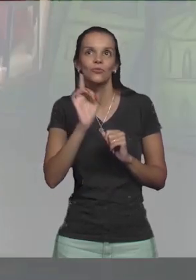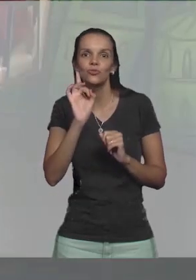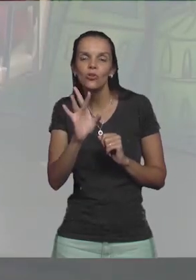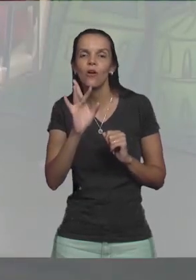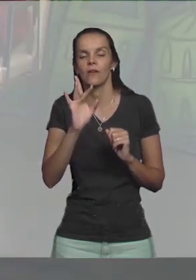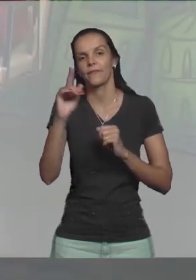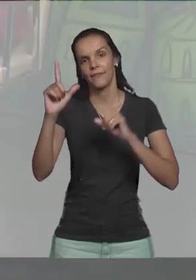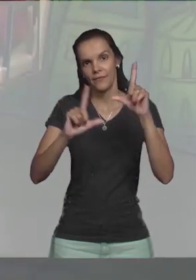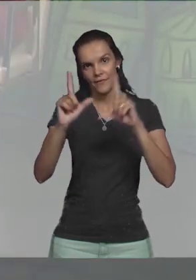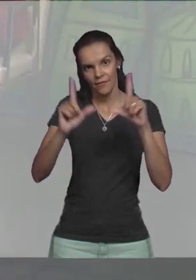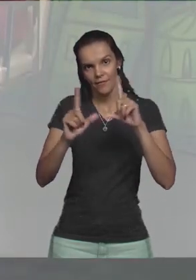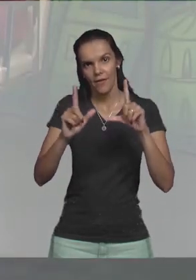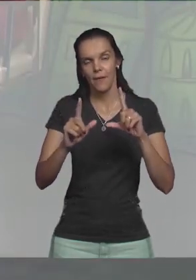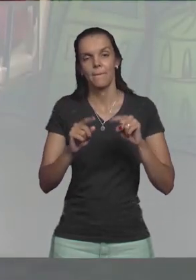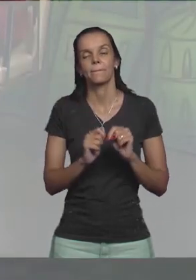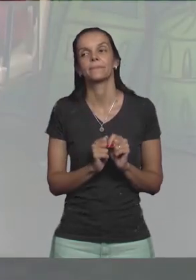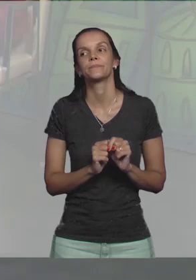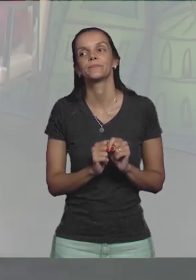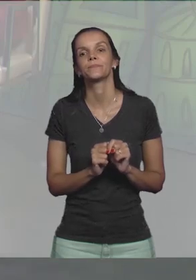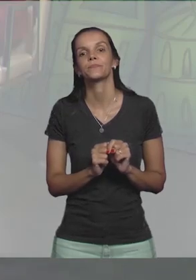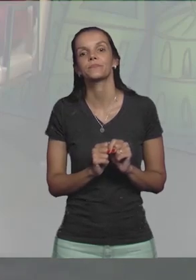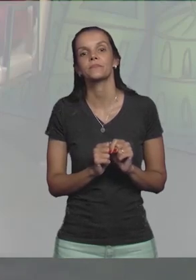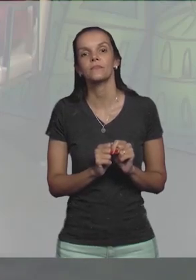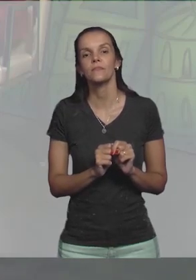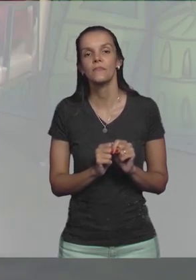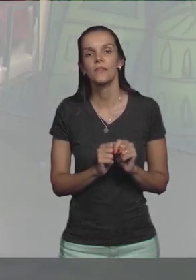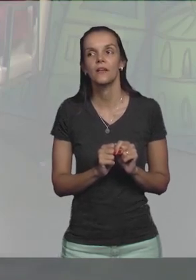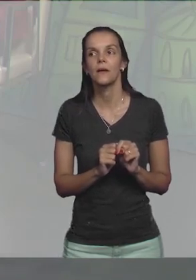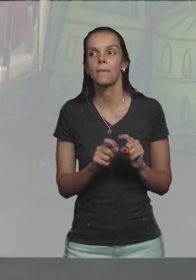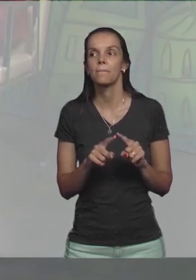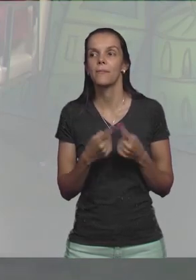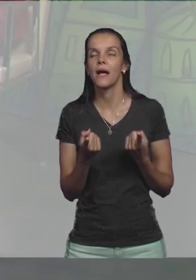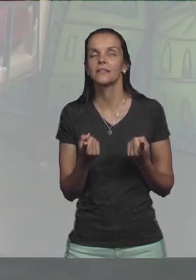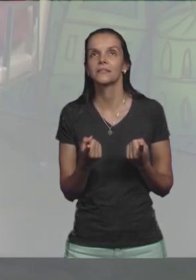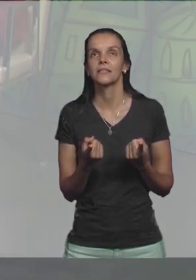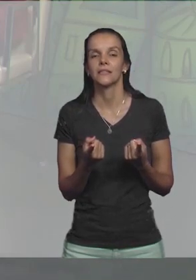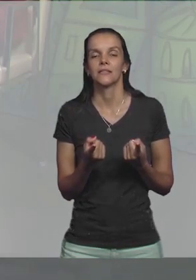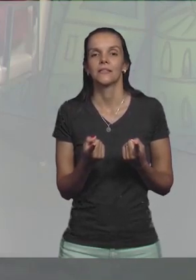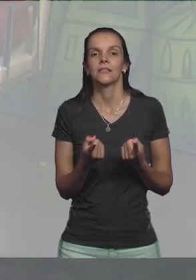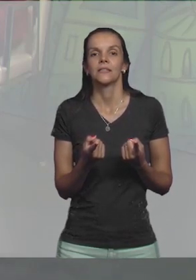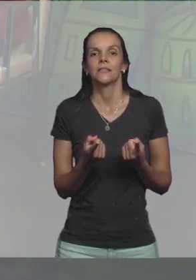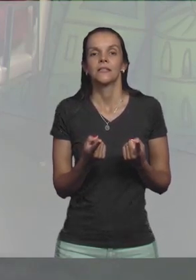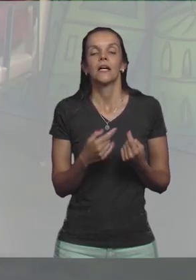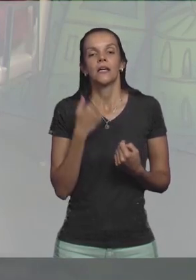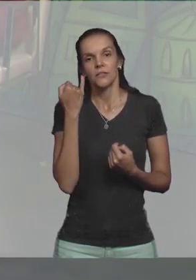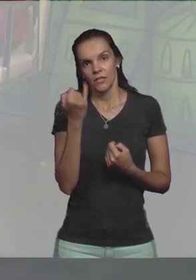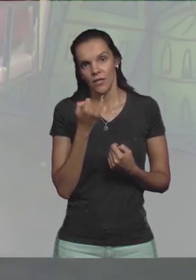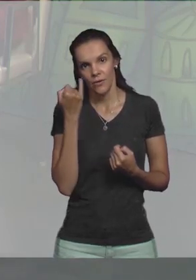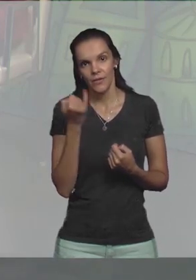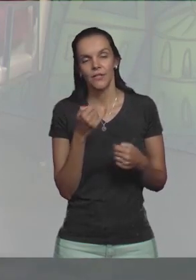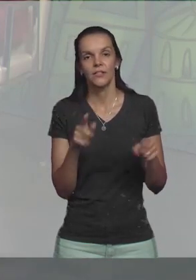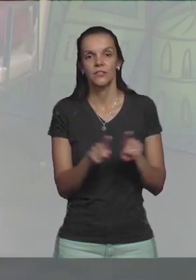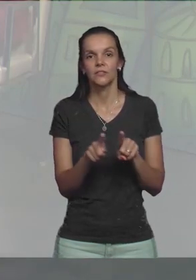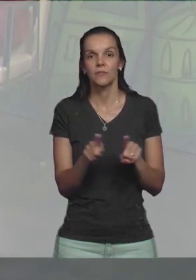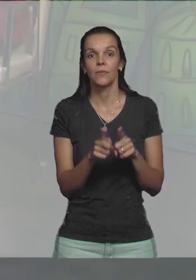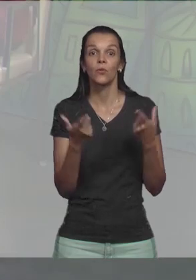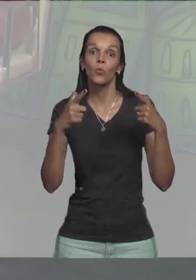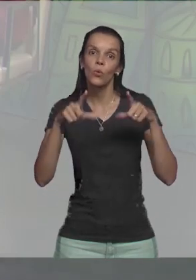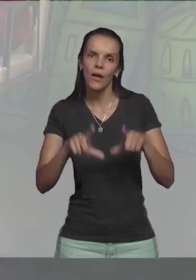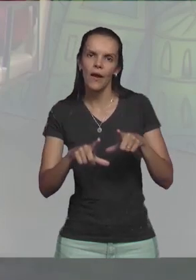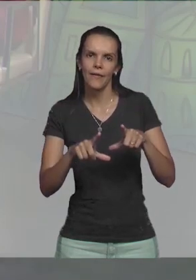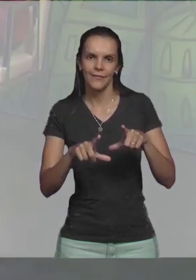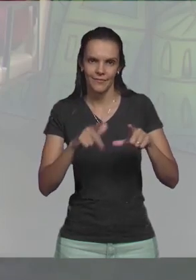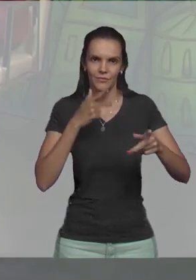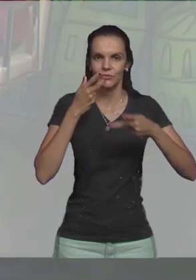na TV iniciando com uma questão, né? Eu não... Acho que é importante quando a gente fala do lugar de